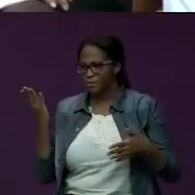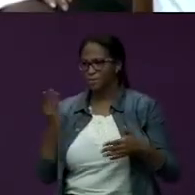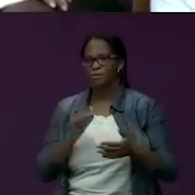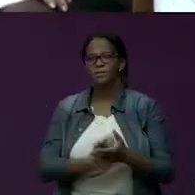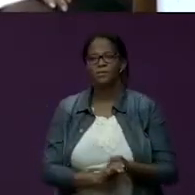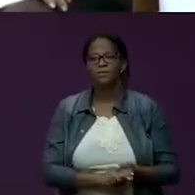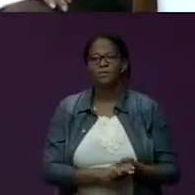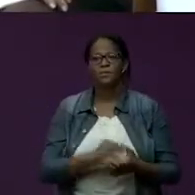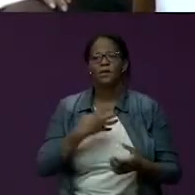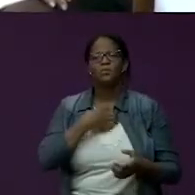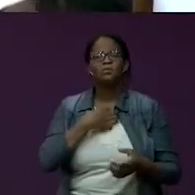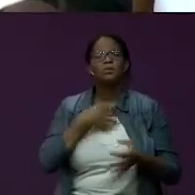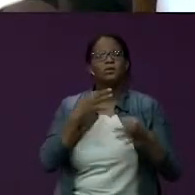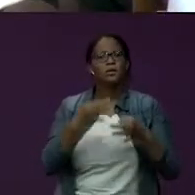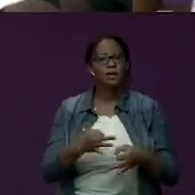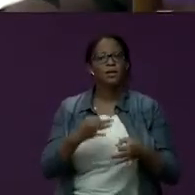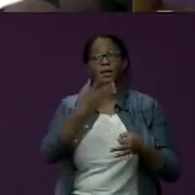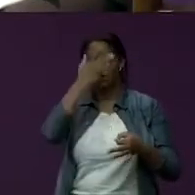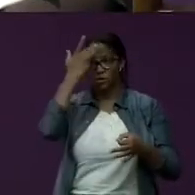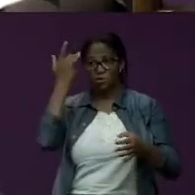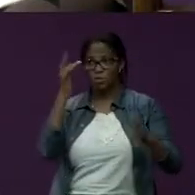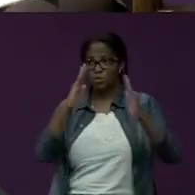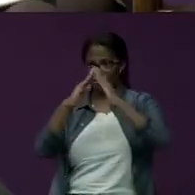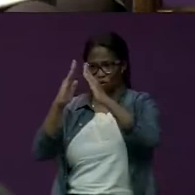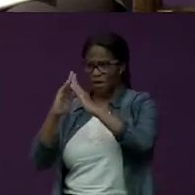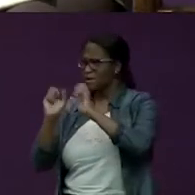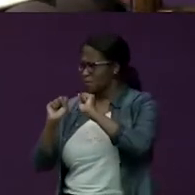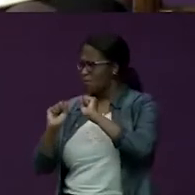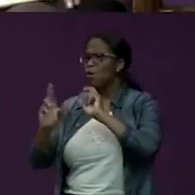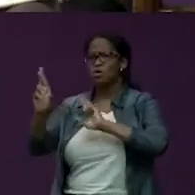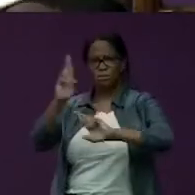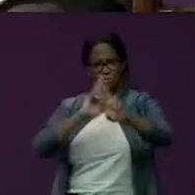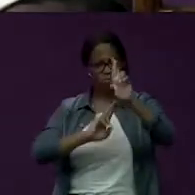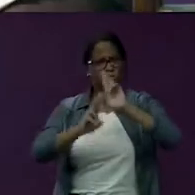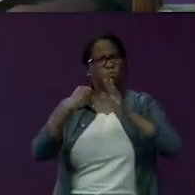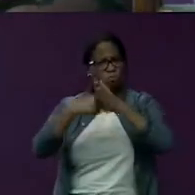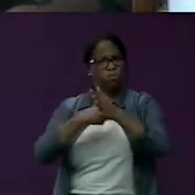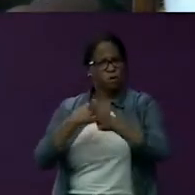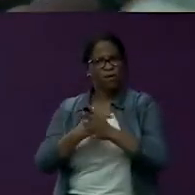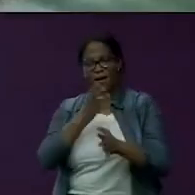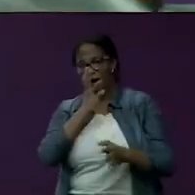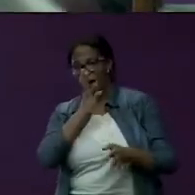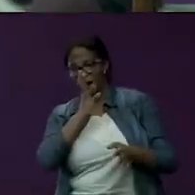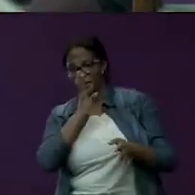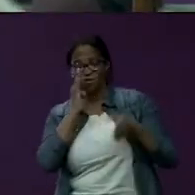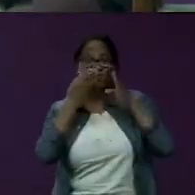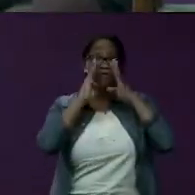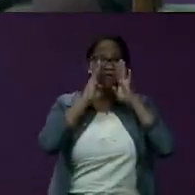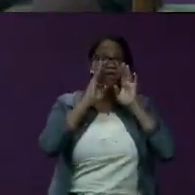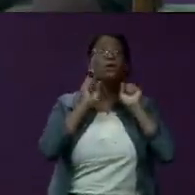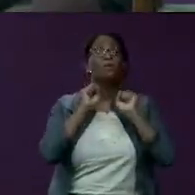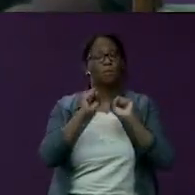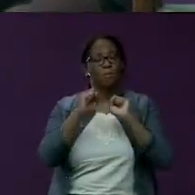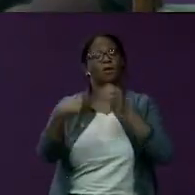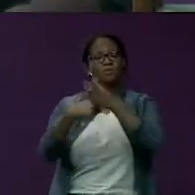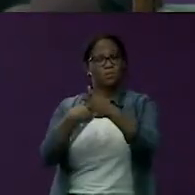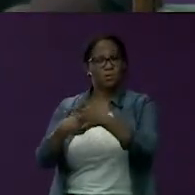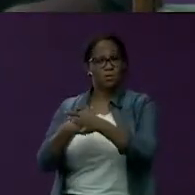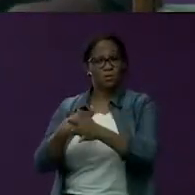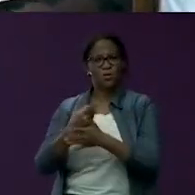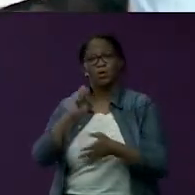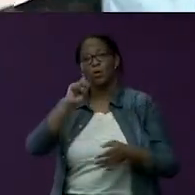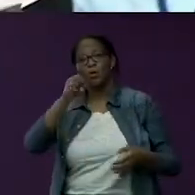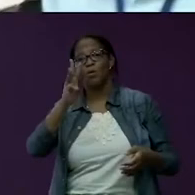Eu não tenho certeza, o pessoal de casa também pode mandar pergunta? O pessoal de casa que está assistindo pelo Facebook da Fiocruz ou